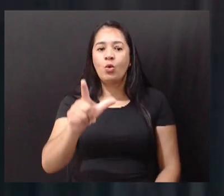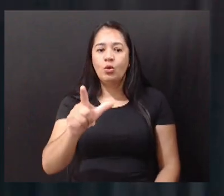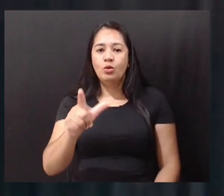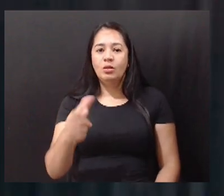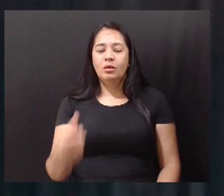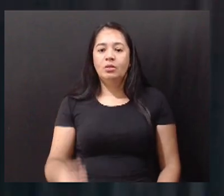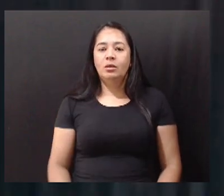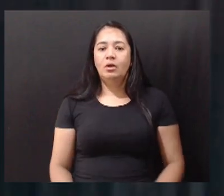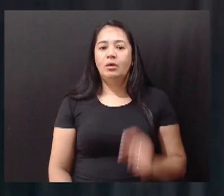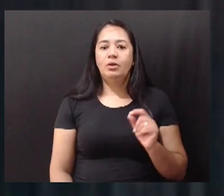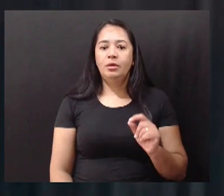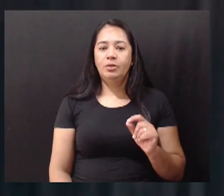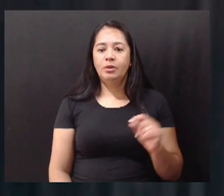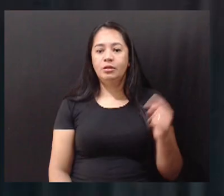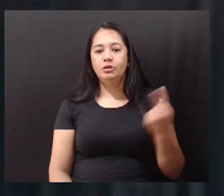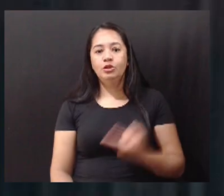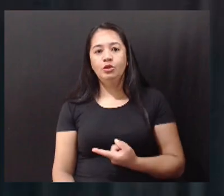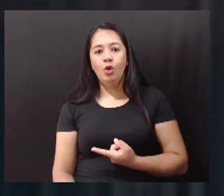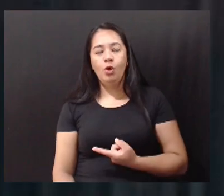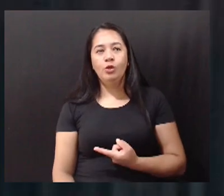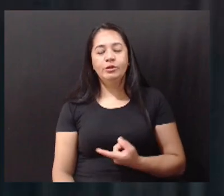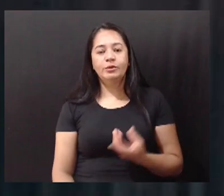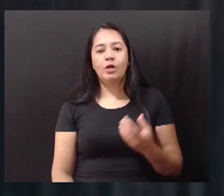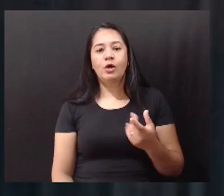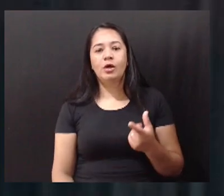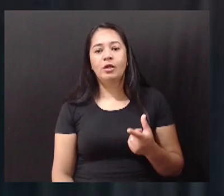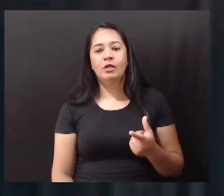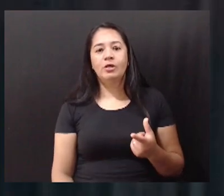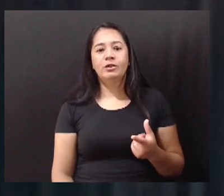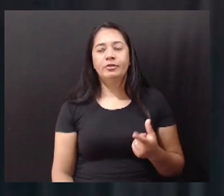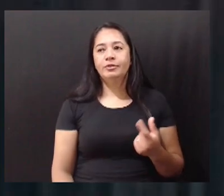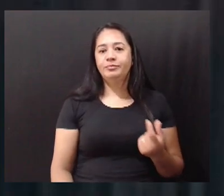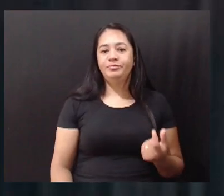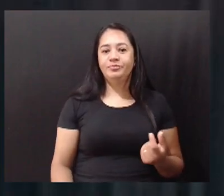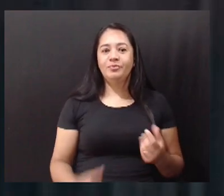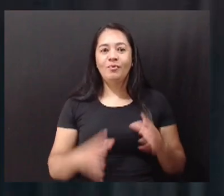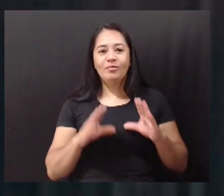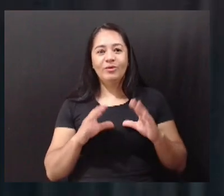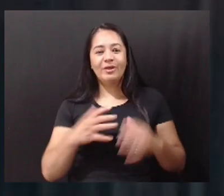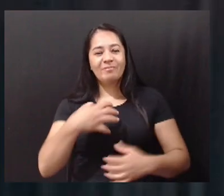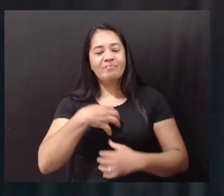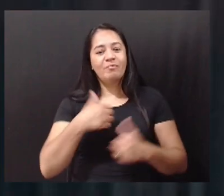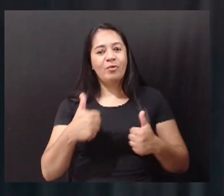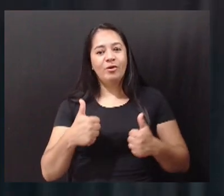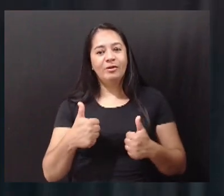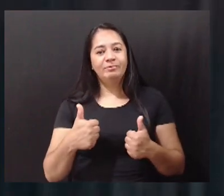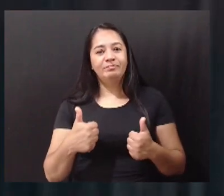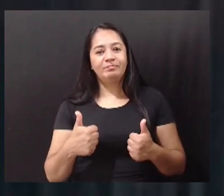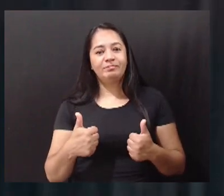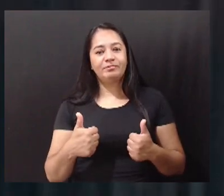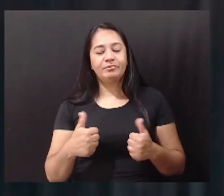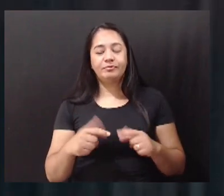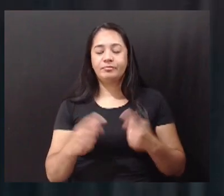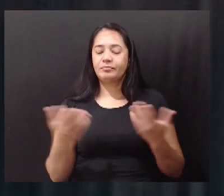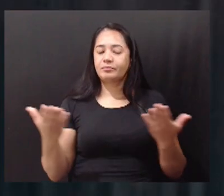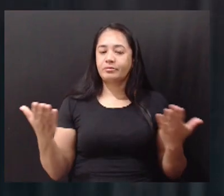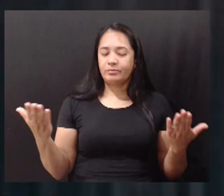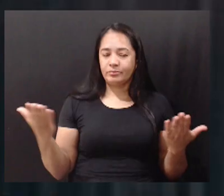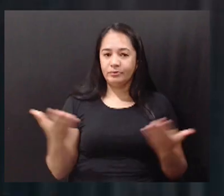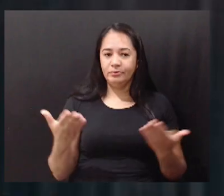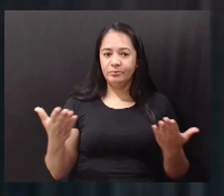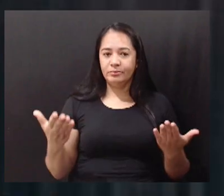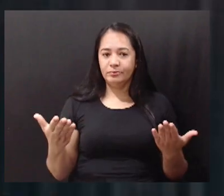a gente tivesse uma recompensa tão grande a ponto da gente sentir a satisfação. Só que hoje em dia,